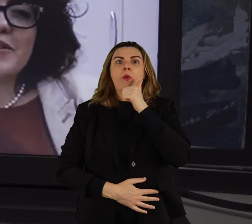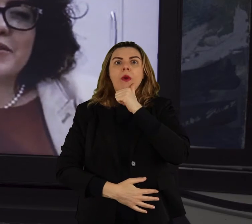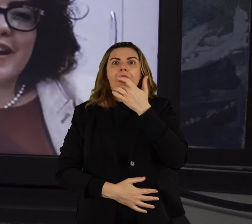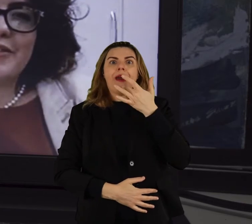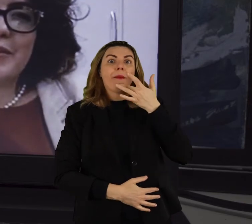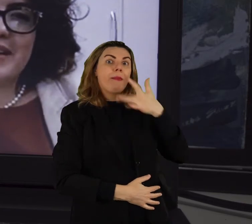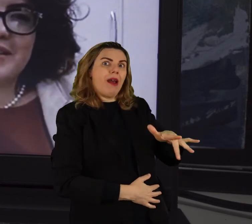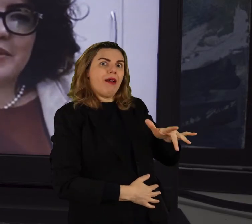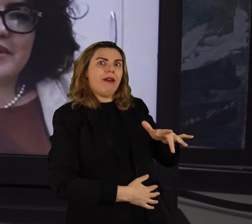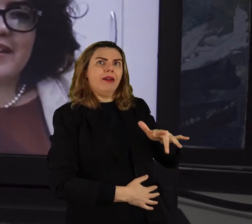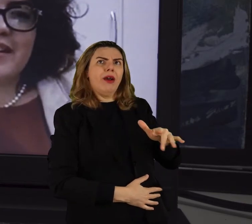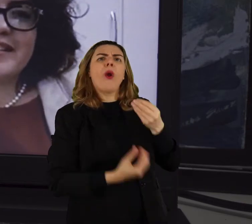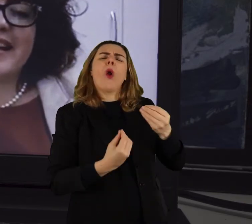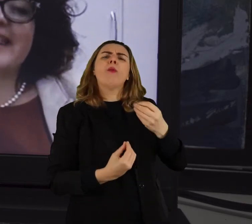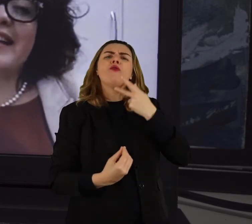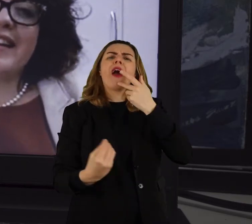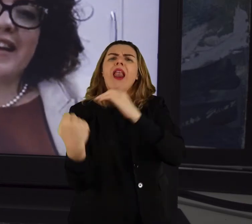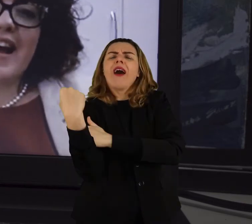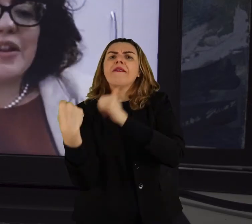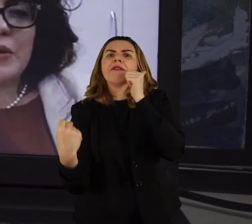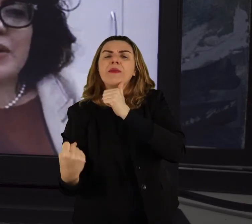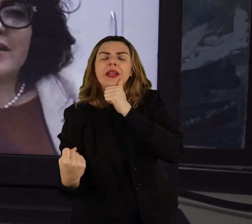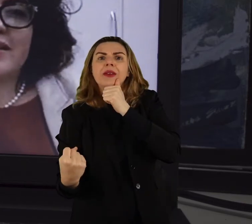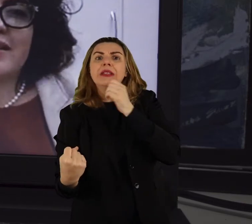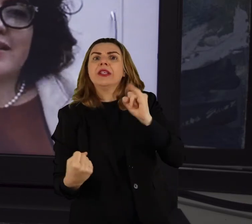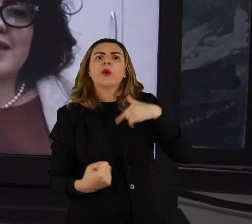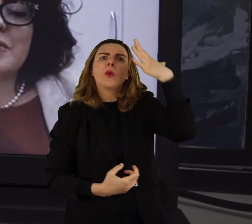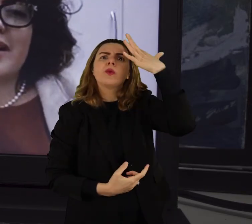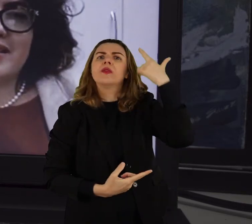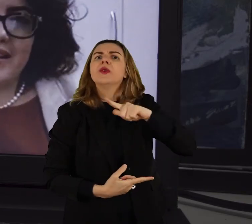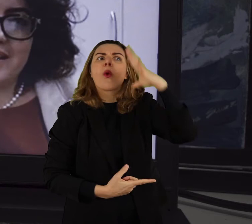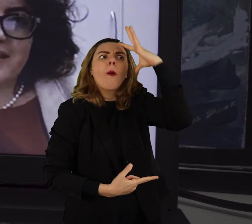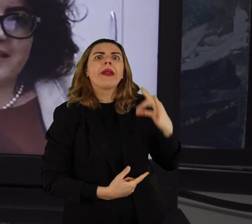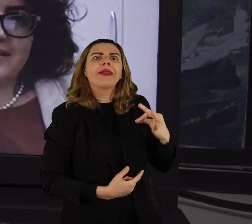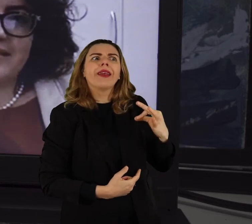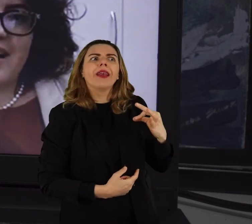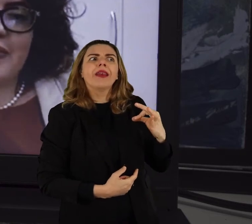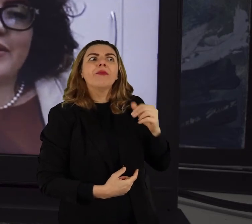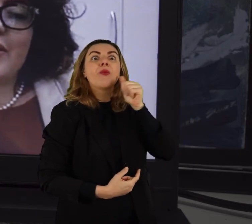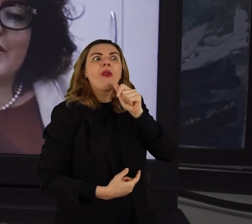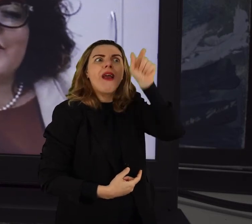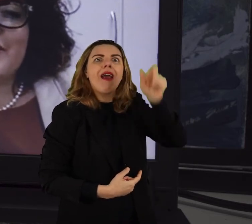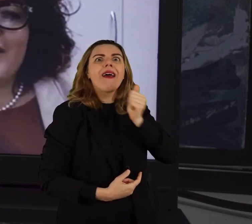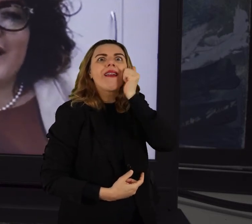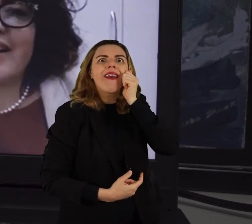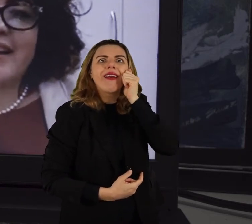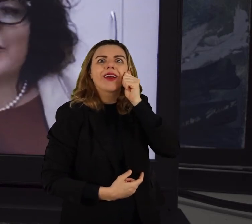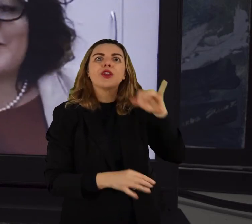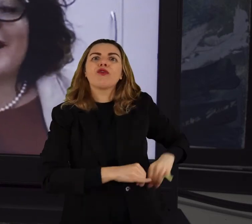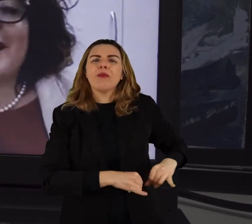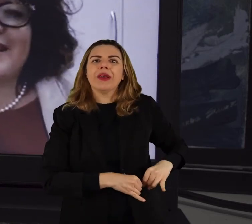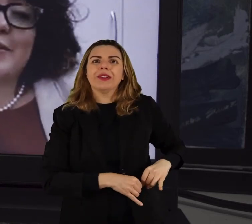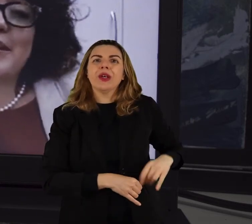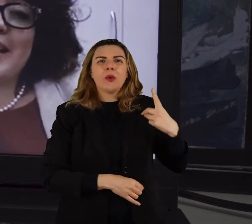redondo. Não posso falar de feminismo sem entender a dor das mulheres negras. A Audre Lorde fala